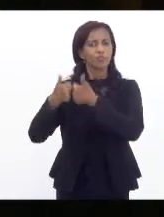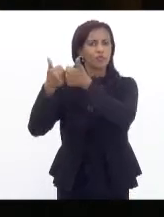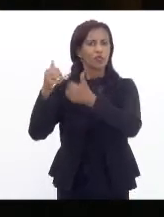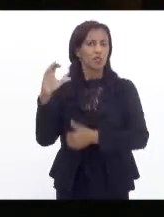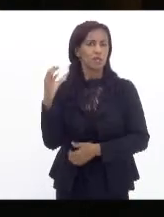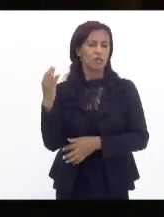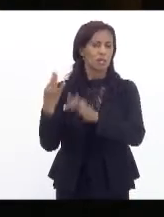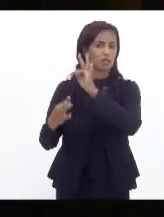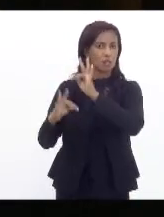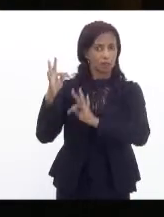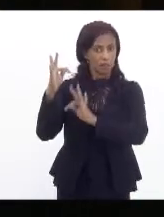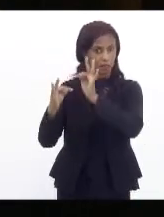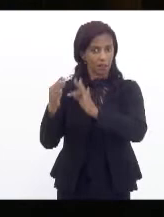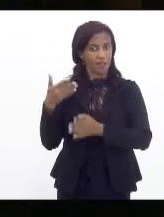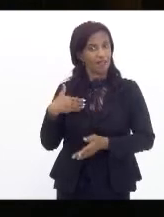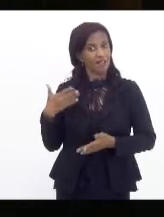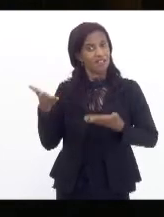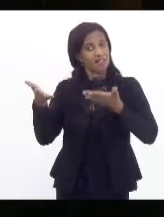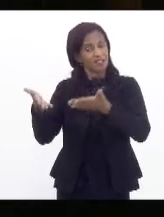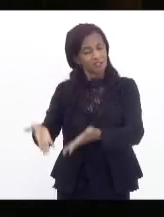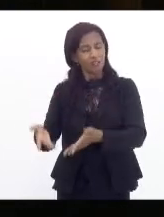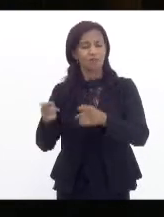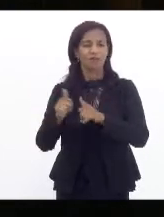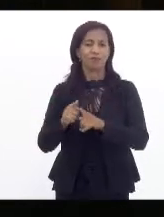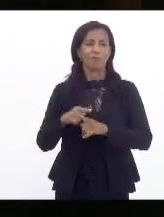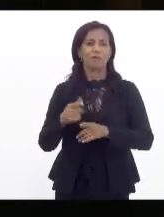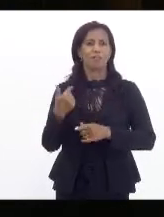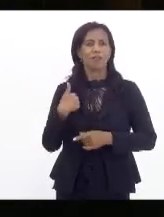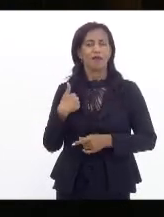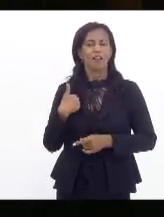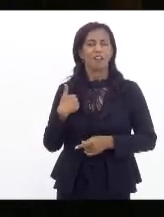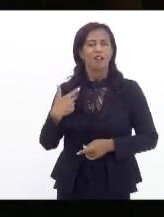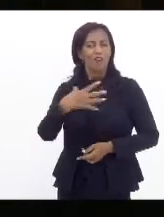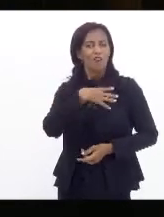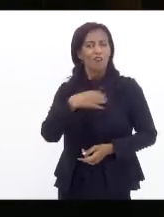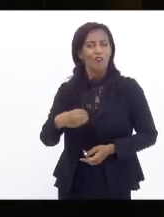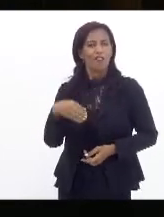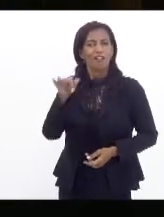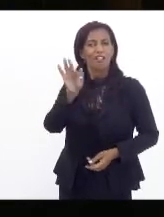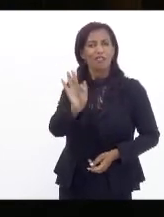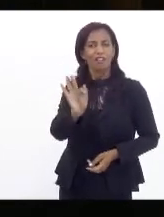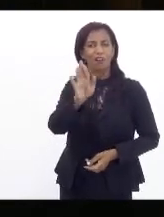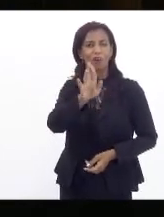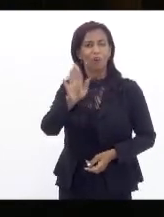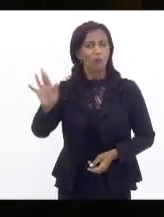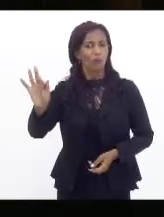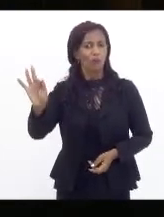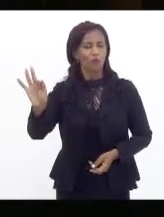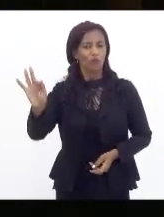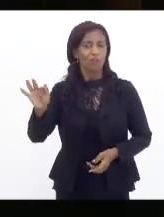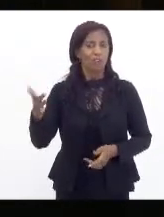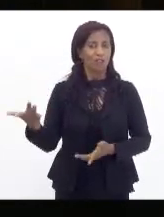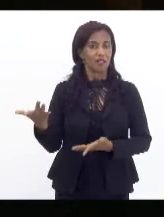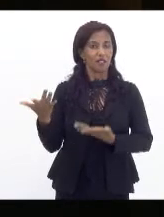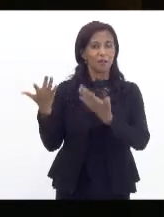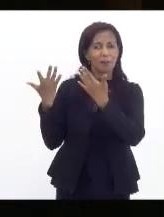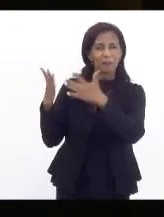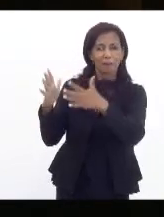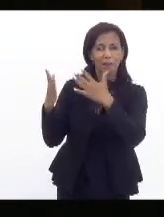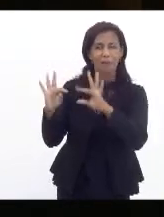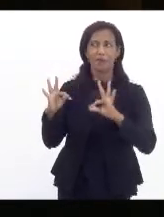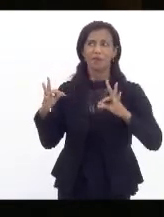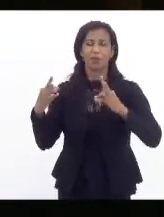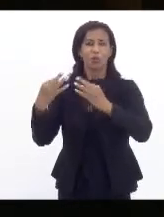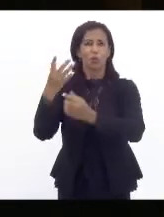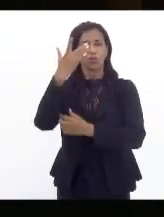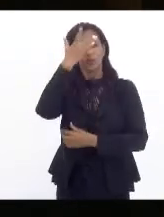ciência e a tecnologia. E, nesse sentido, também me considero uma filha da UF e também saudar todos aqueles e